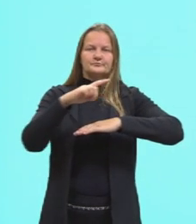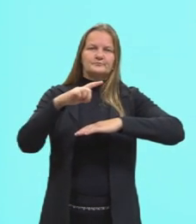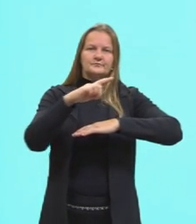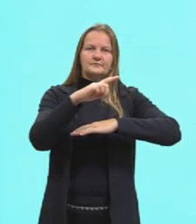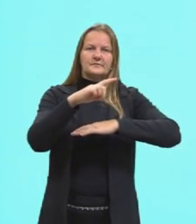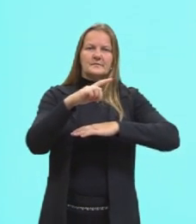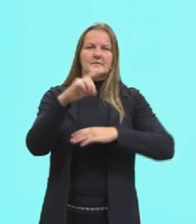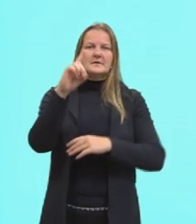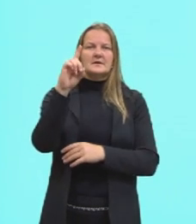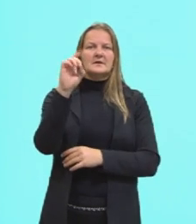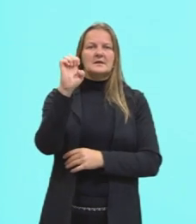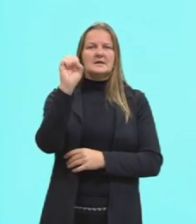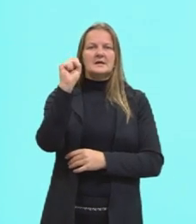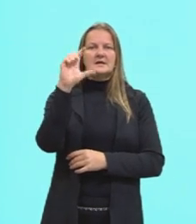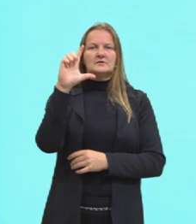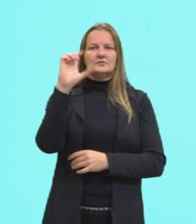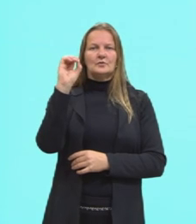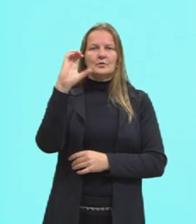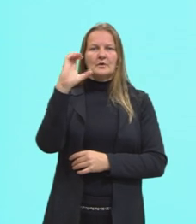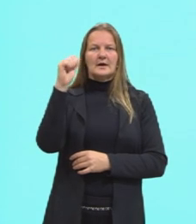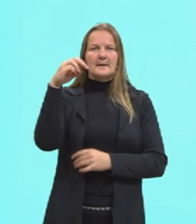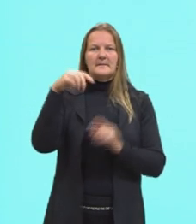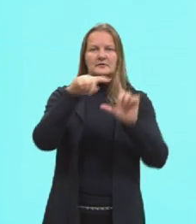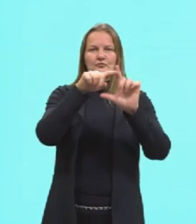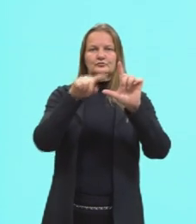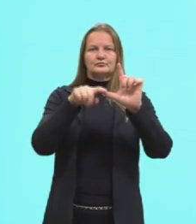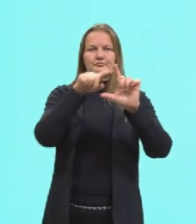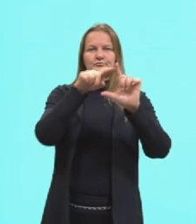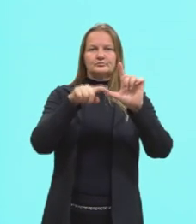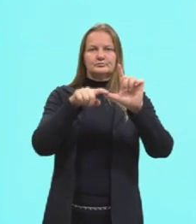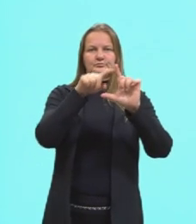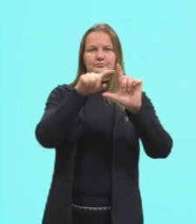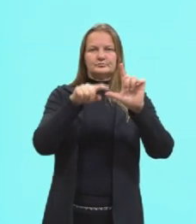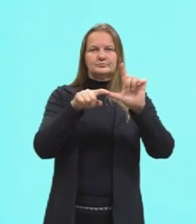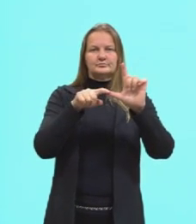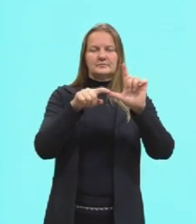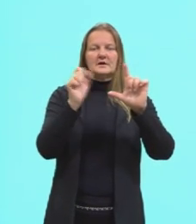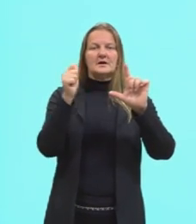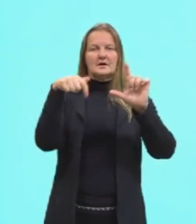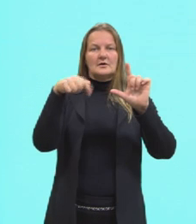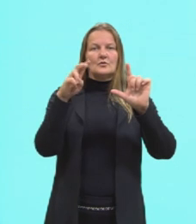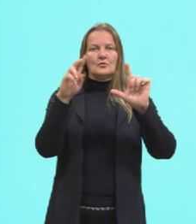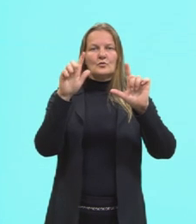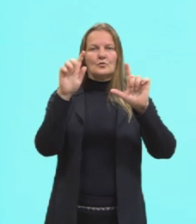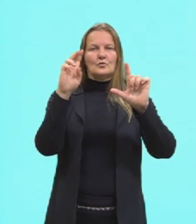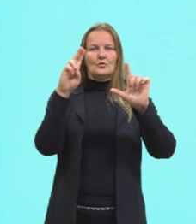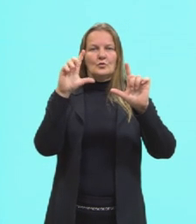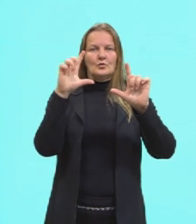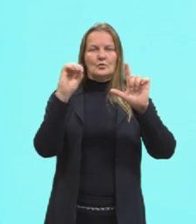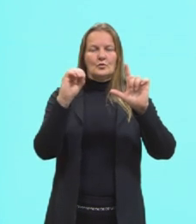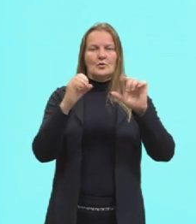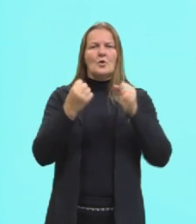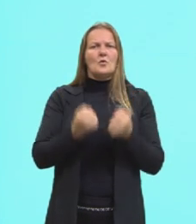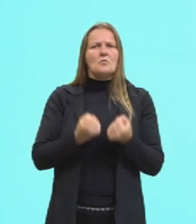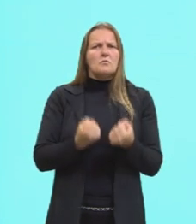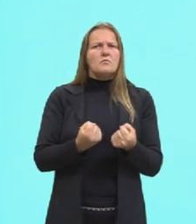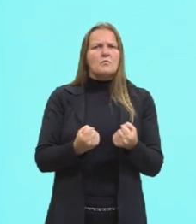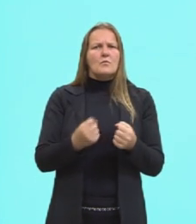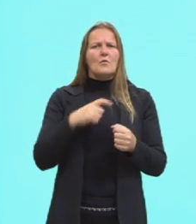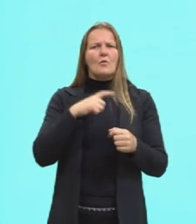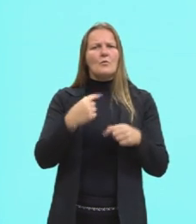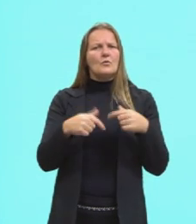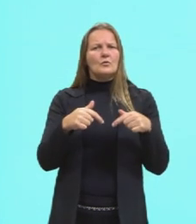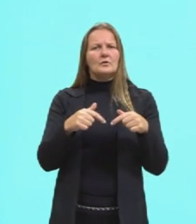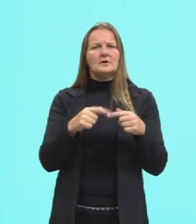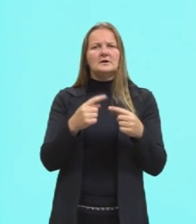existe o que um ângulo tá que a gente vai chamar de teto então o trabalho como que a gente pode descrever ele